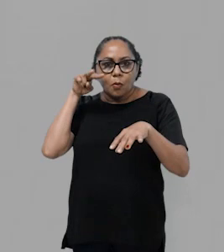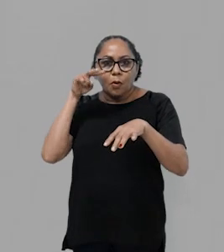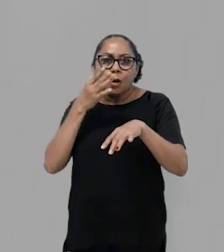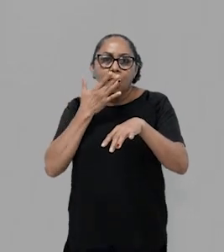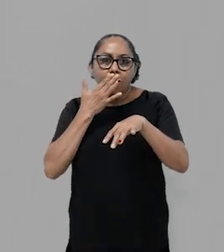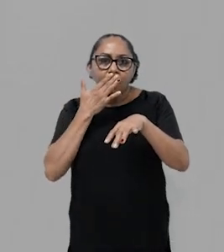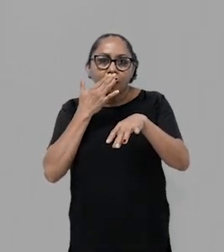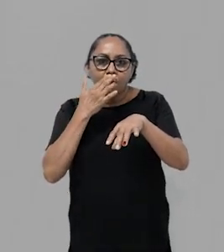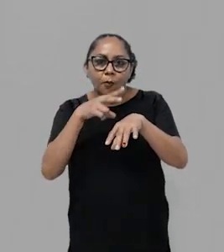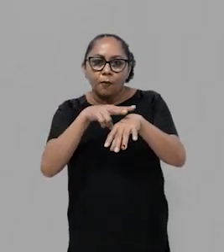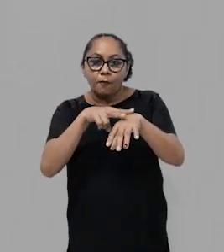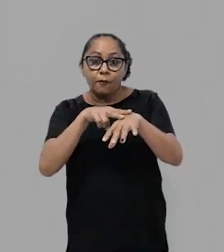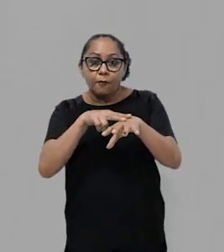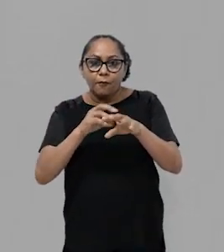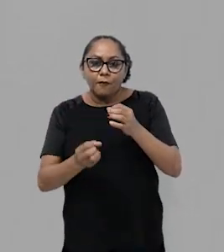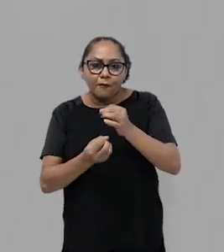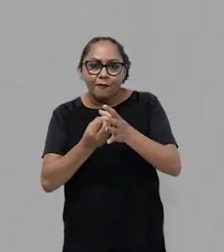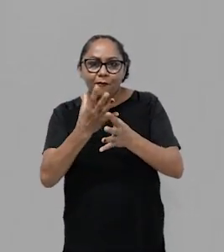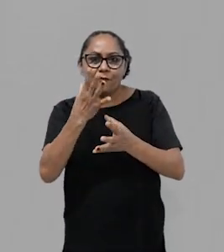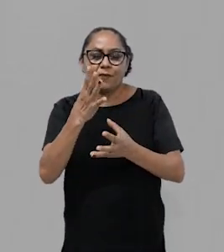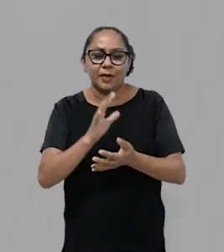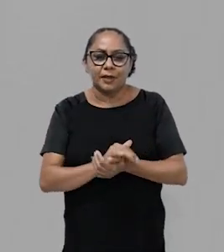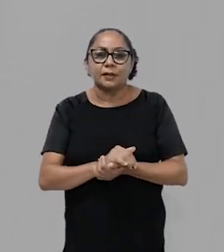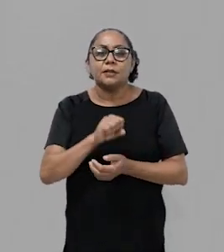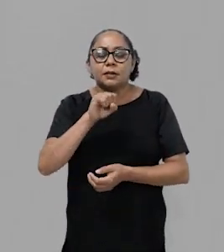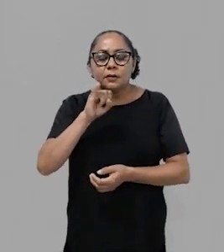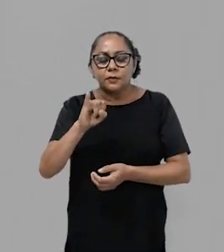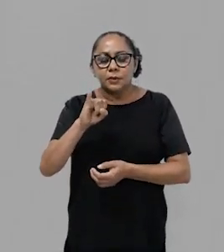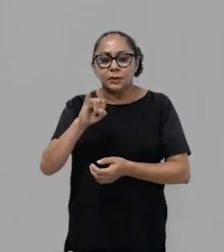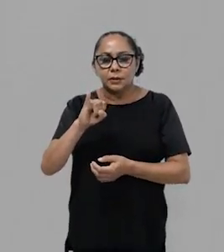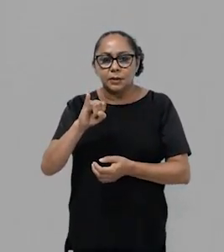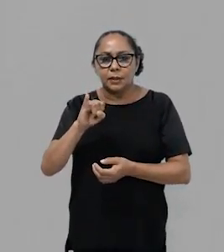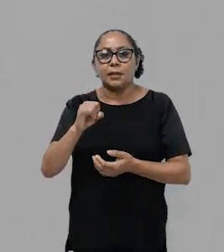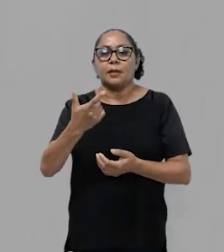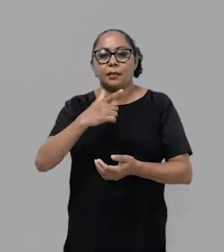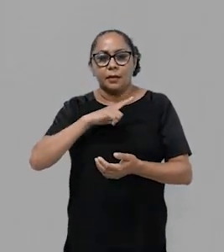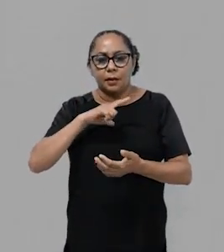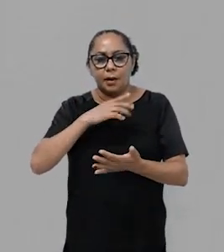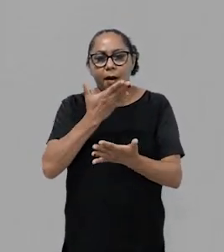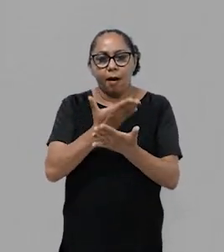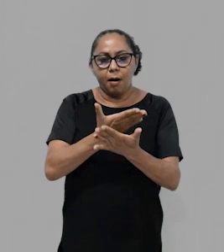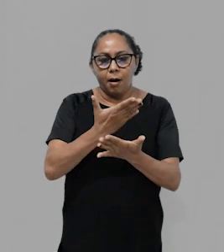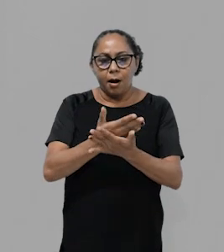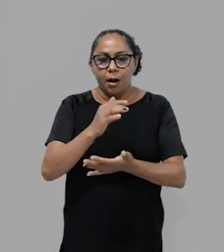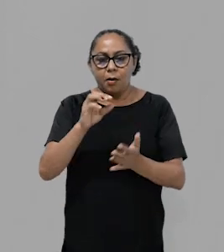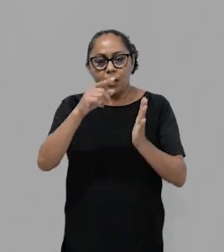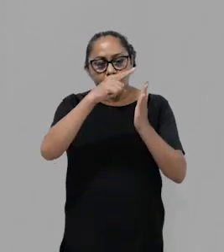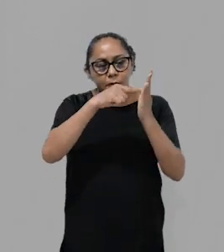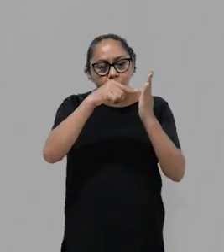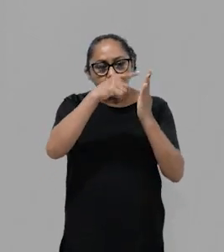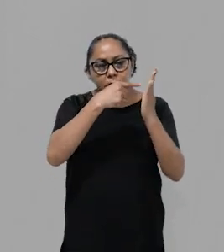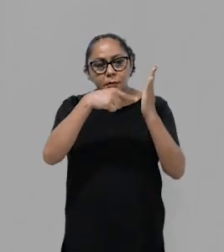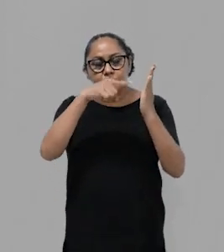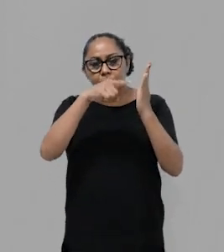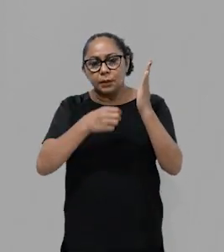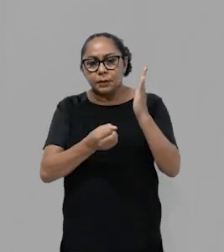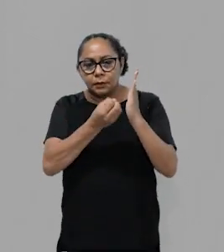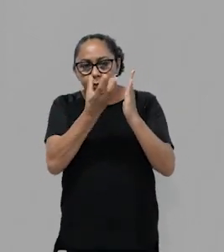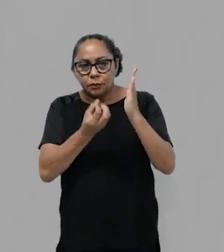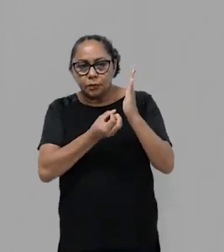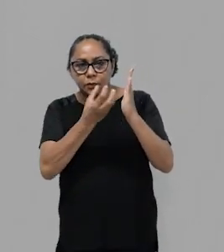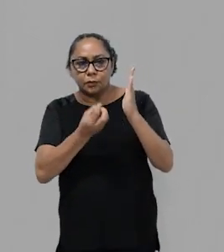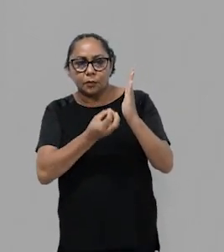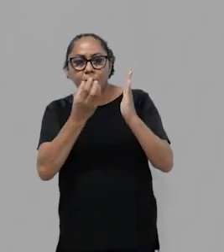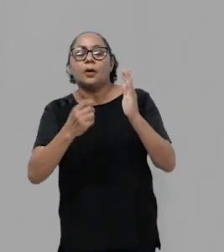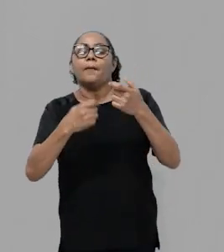isso é bruxaria? Não, se você assistir a aula sobre impressionismo, você vai entender que o olho ele é capaz de agregar as cores e mudar as cores.